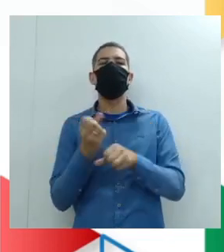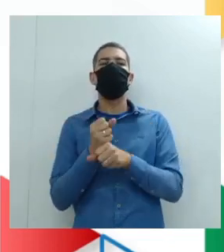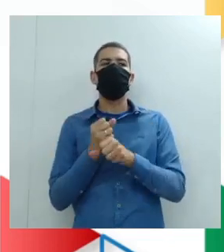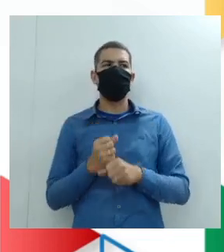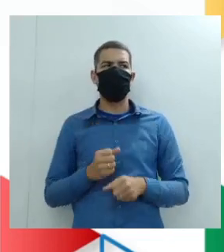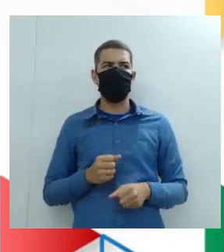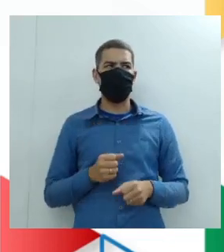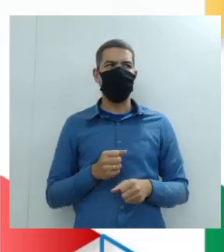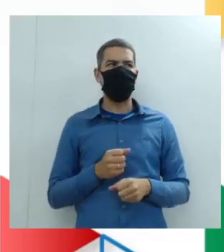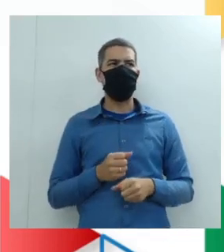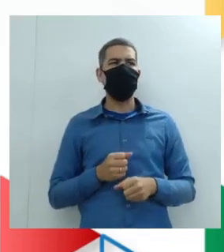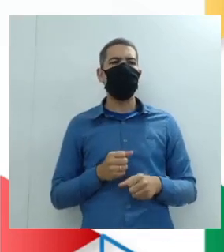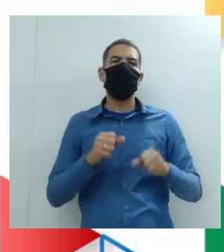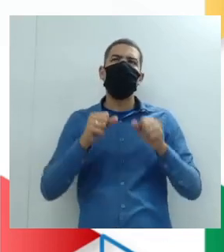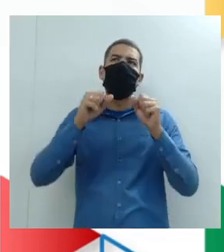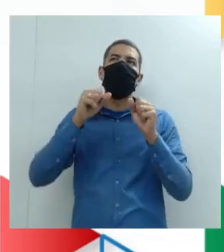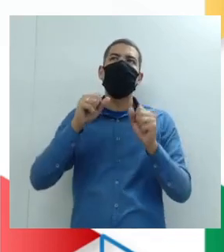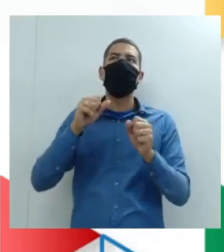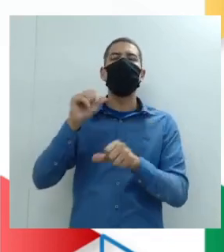podia transformar isso em